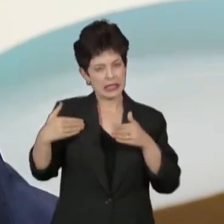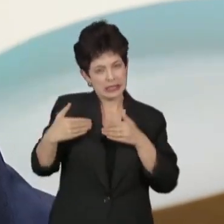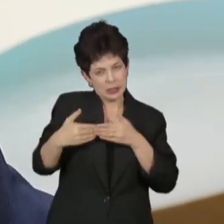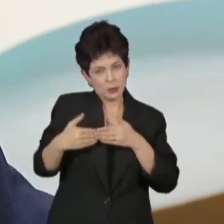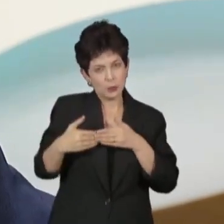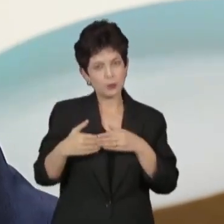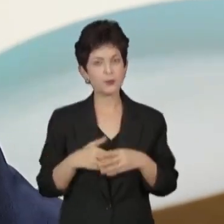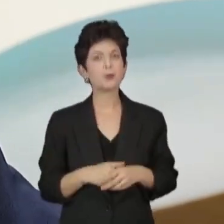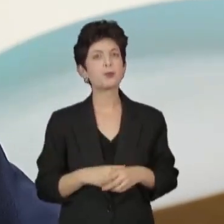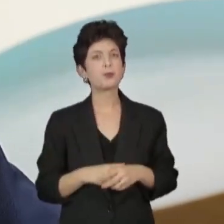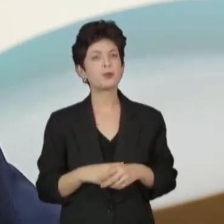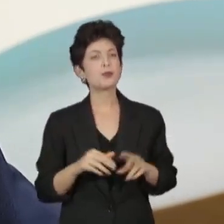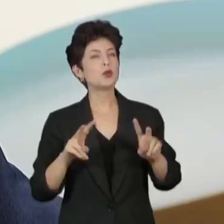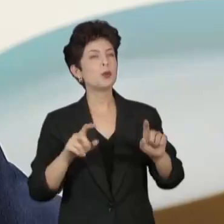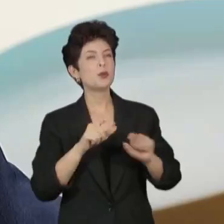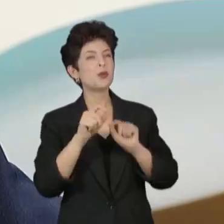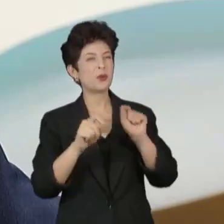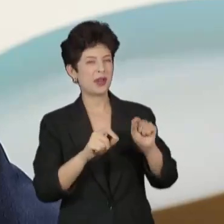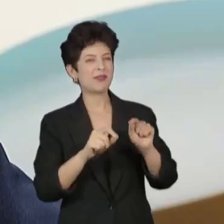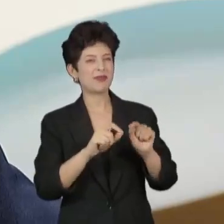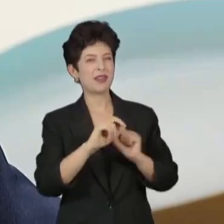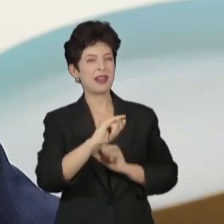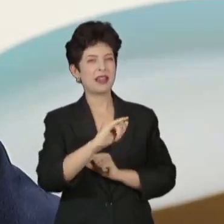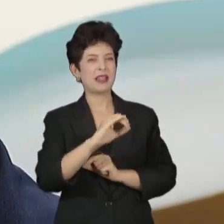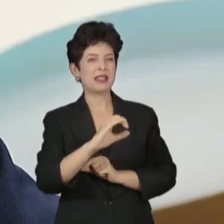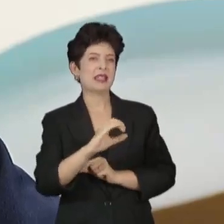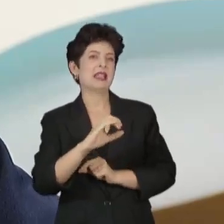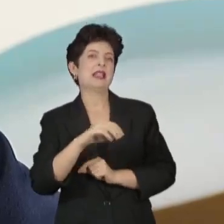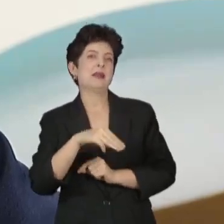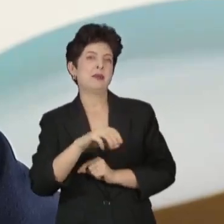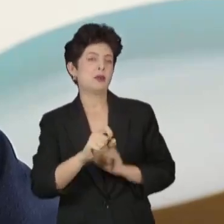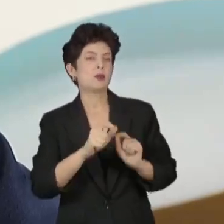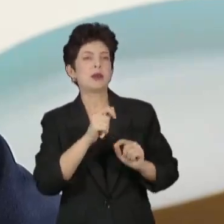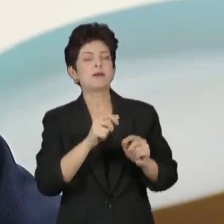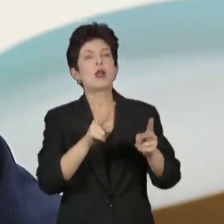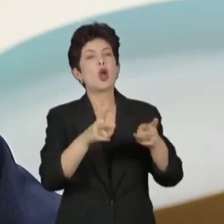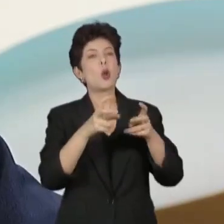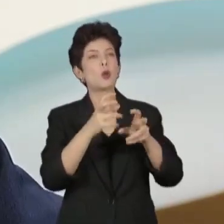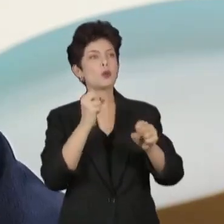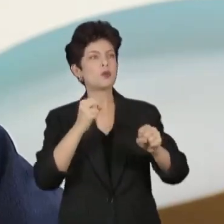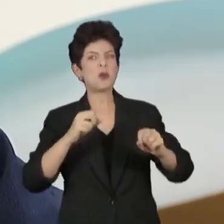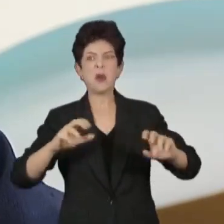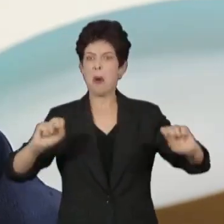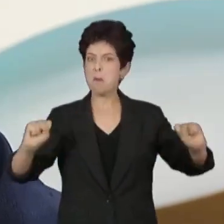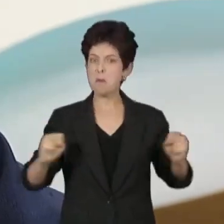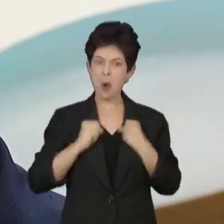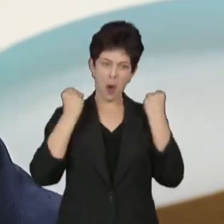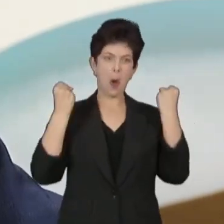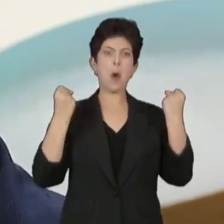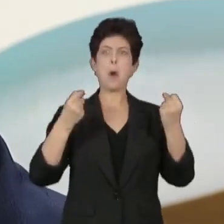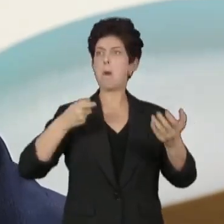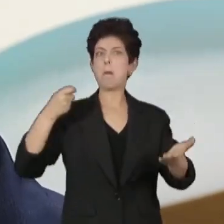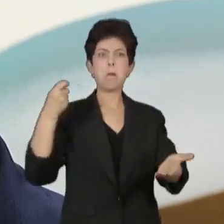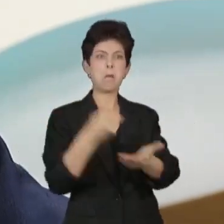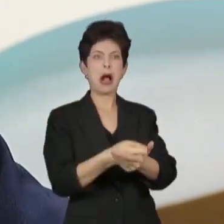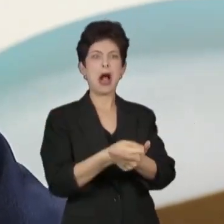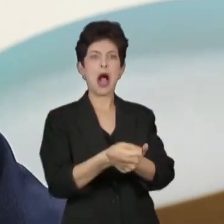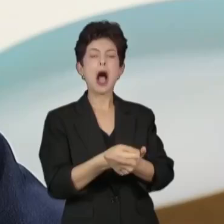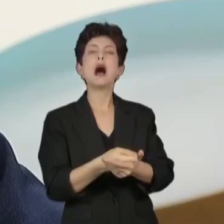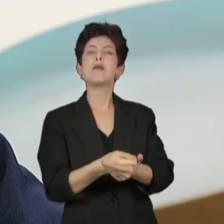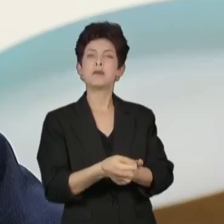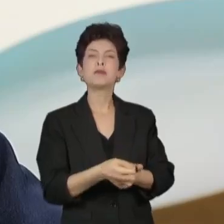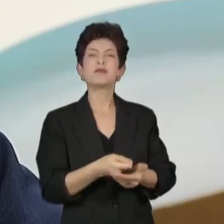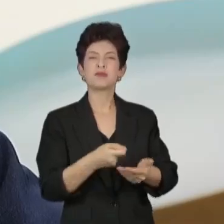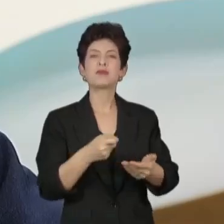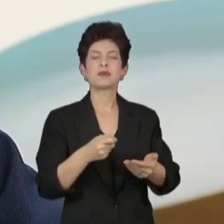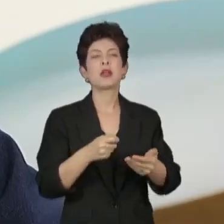recentemente sobre a contribuição social sobre o lucro líquido. Os empresários ficaram furiosos porque tiveram que pagar. Em outro caso,